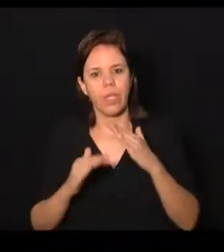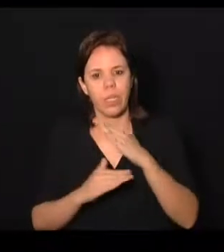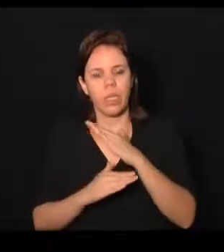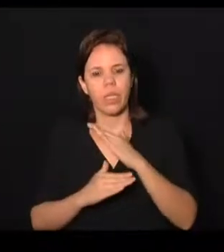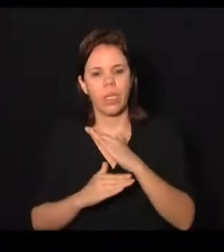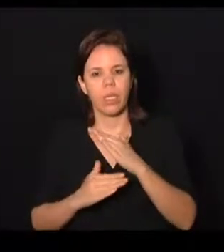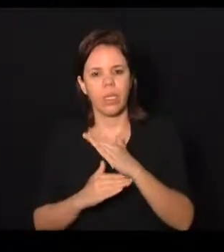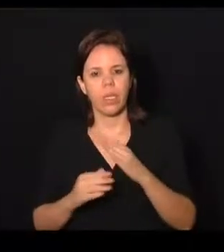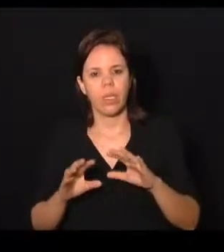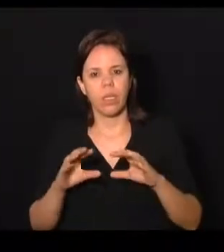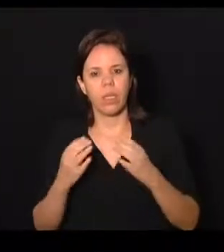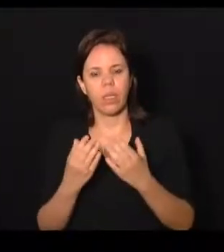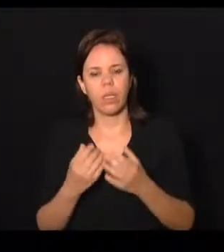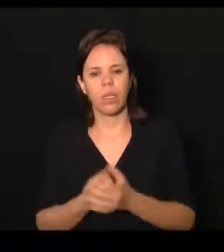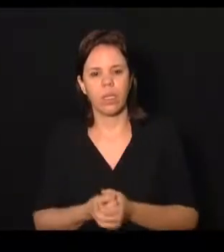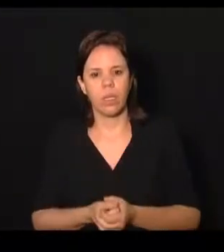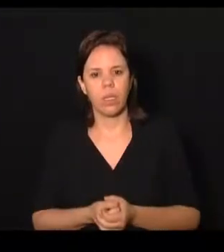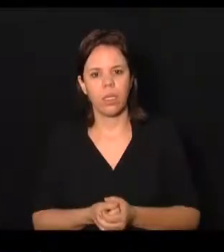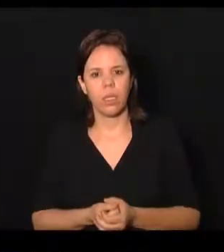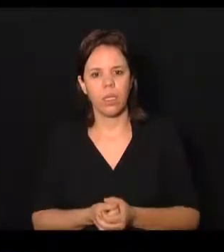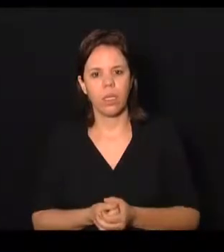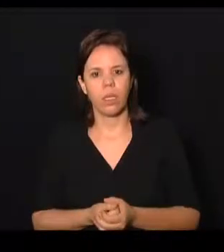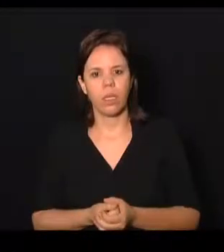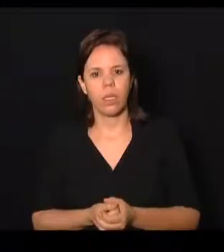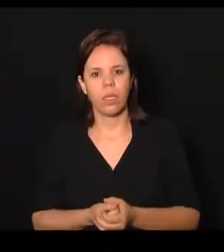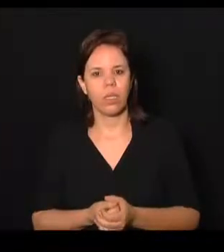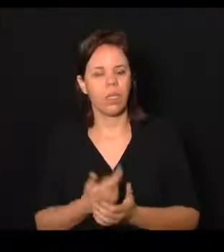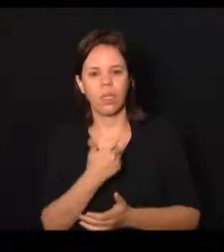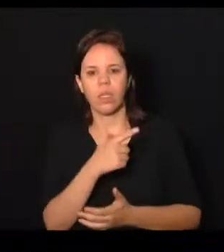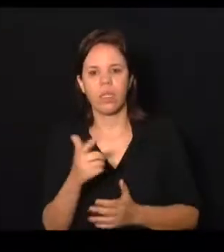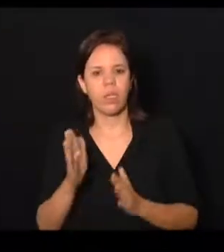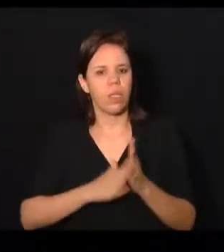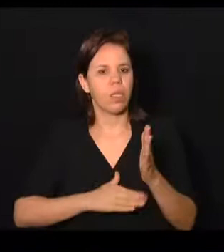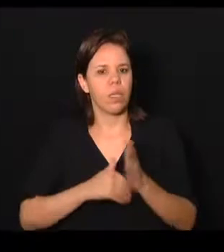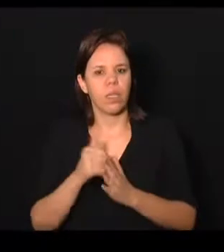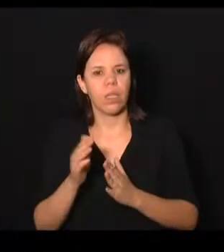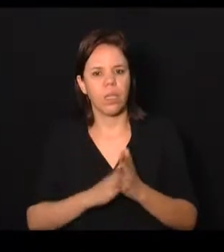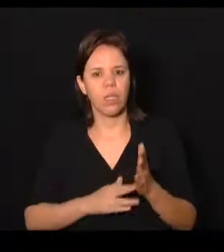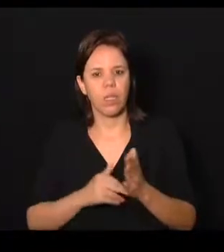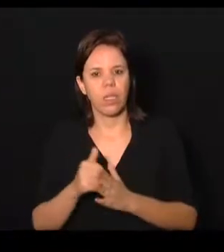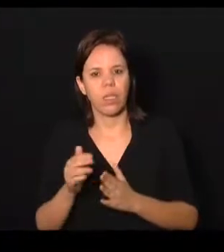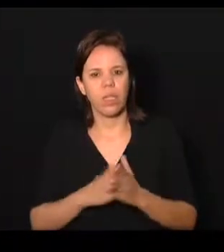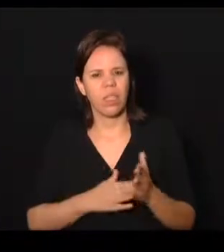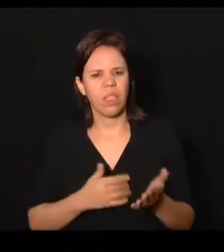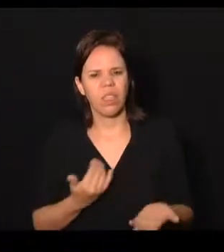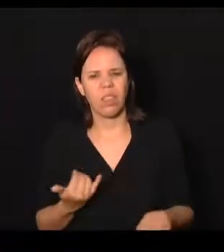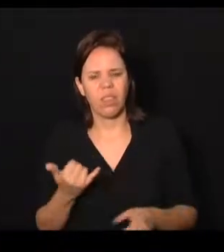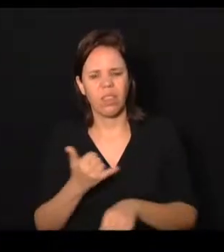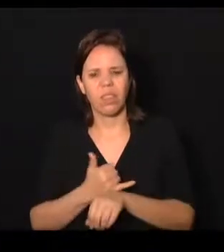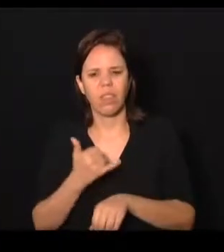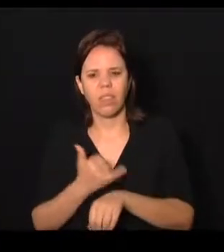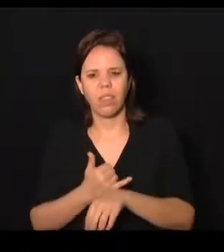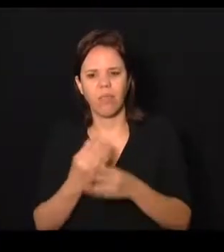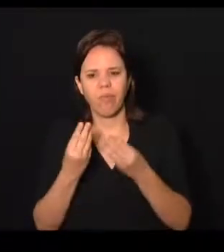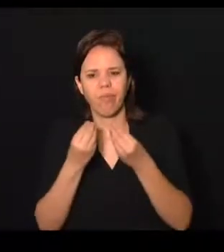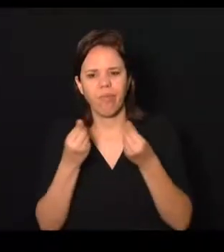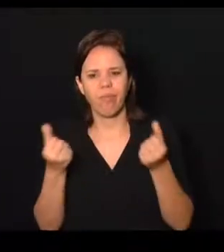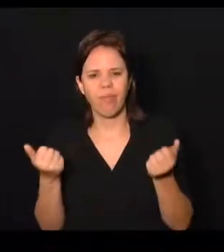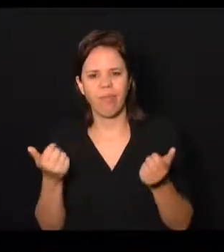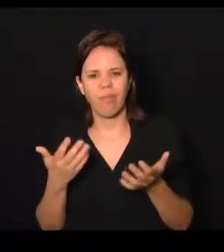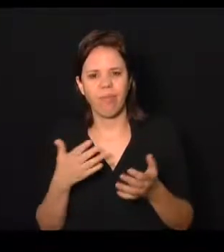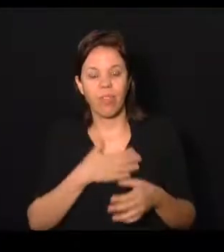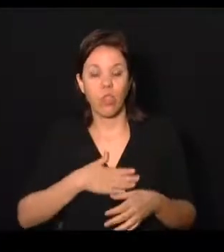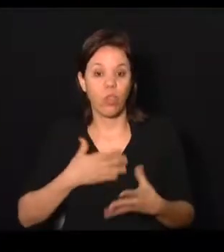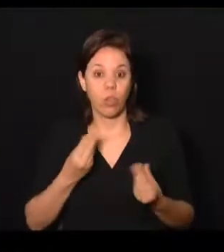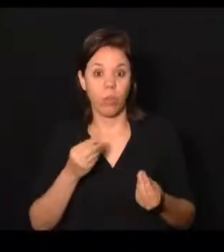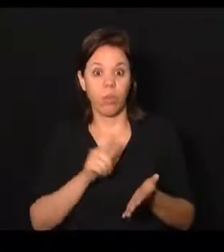do Congresso aqui, mal pintada, isso aí vai enferrujar futuramente, né, e gostei muito da